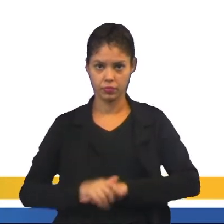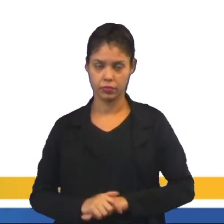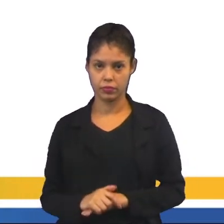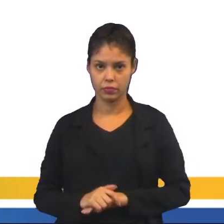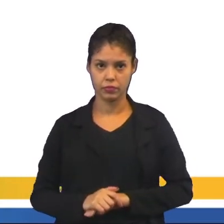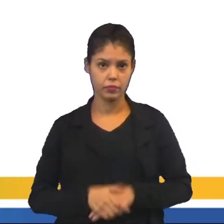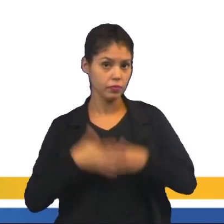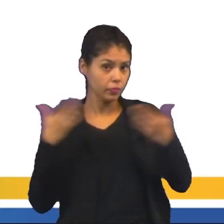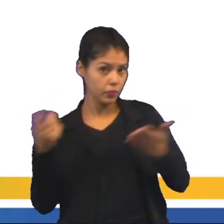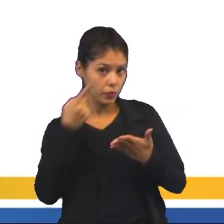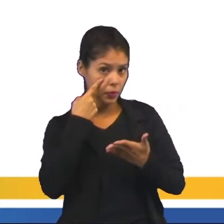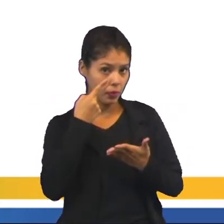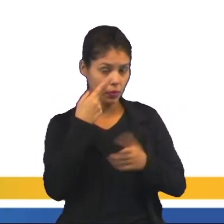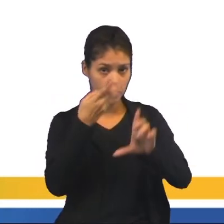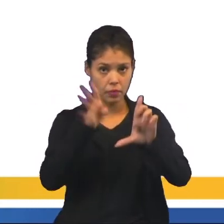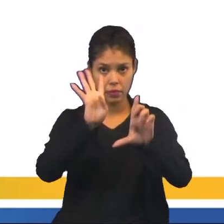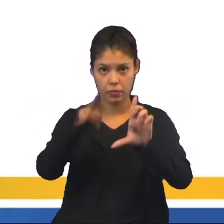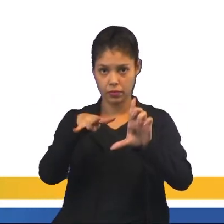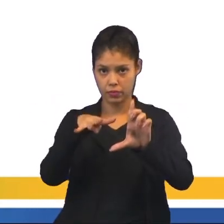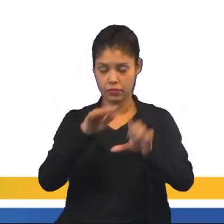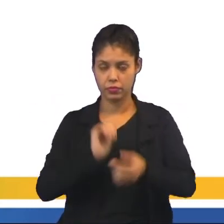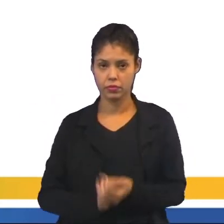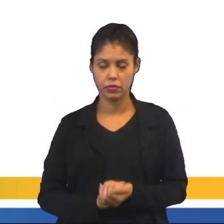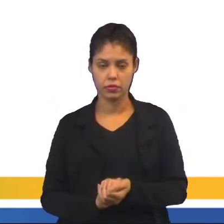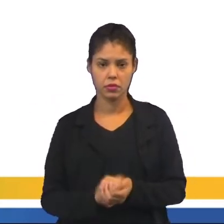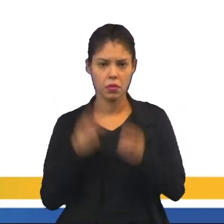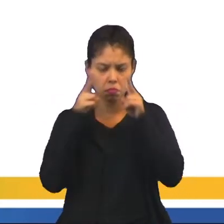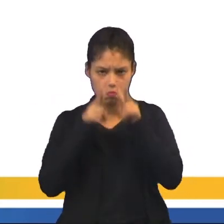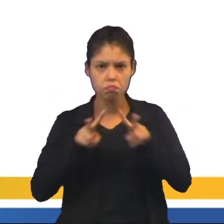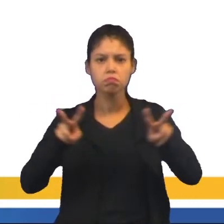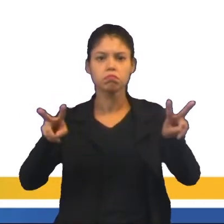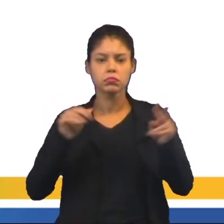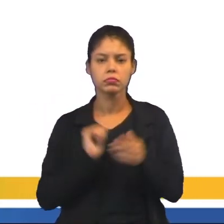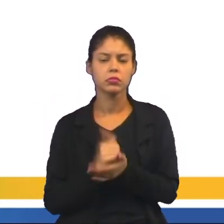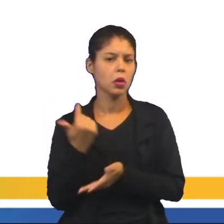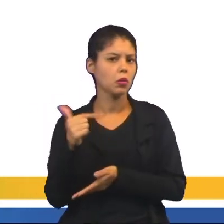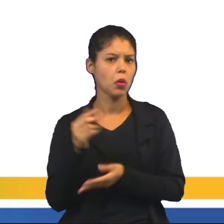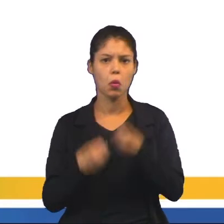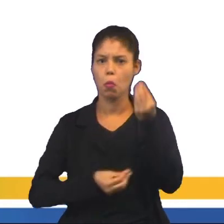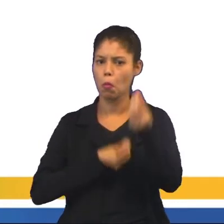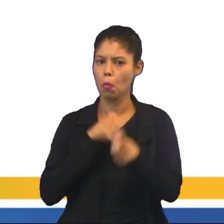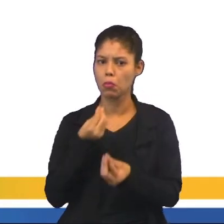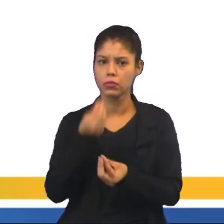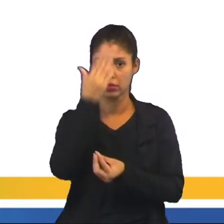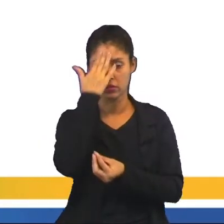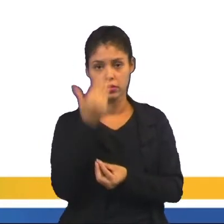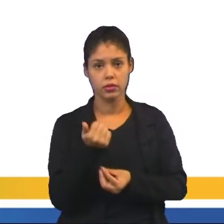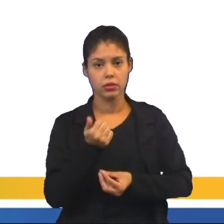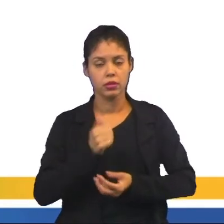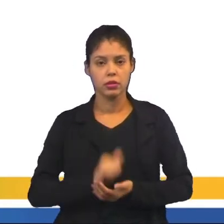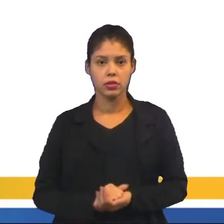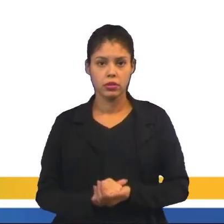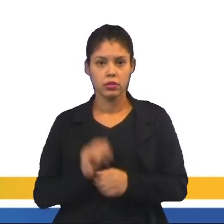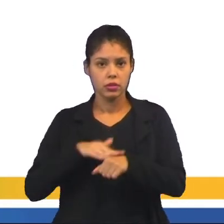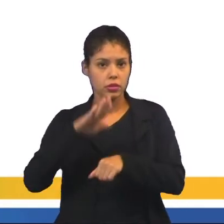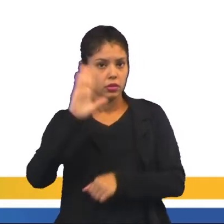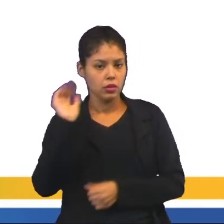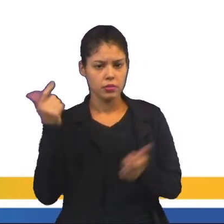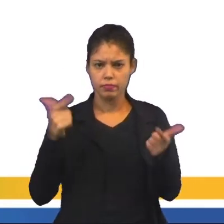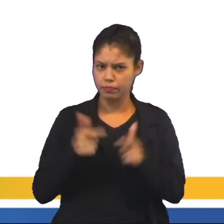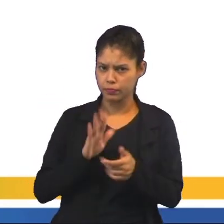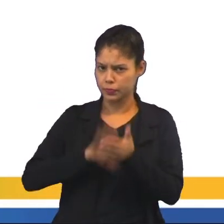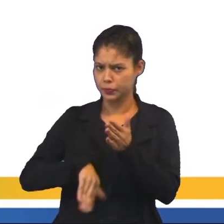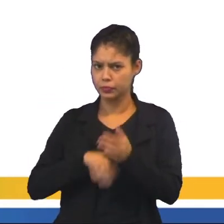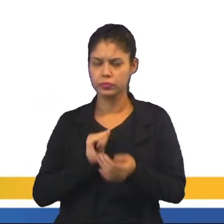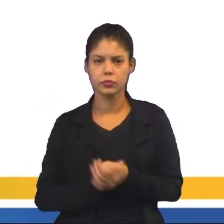36,8%. Então, se a gente olhar nessa tabela, pessoal, ela é bem visível. Não tem como saber tirou mais, quem tirou